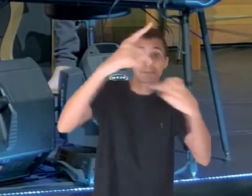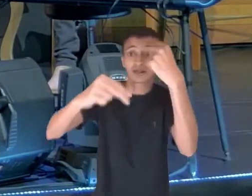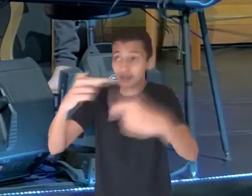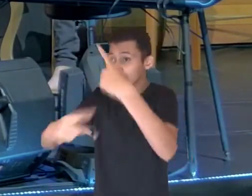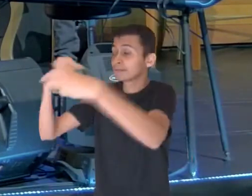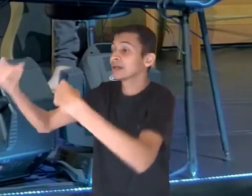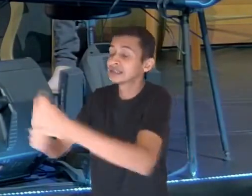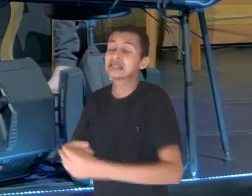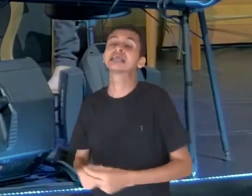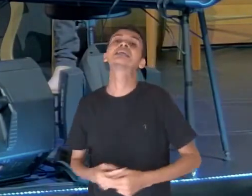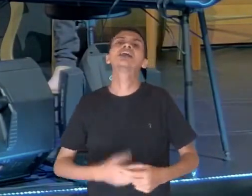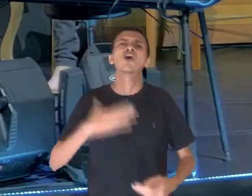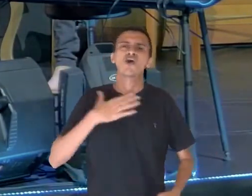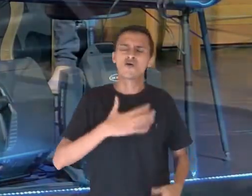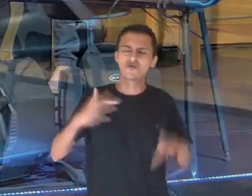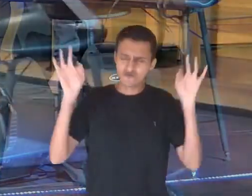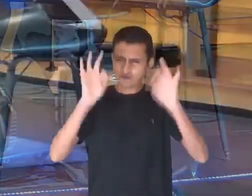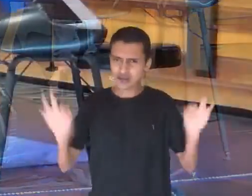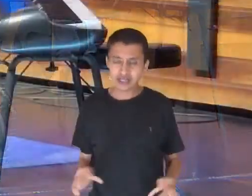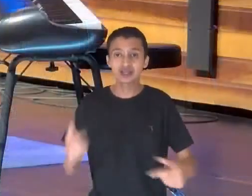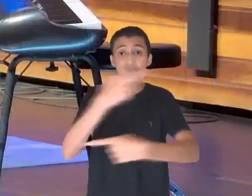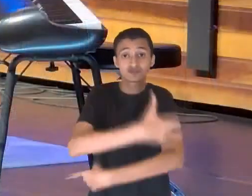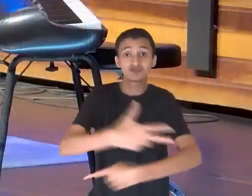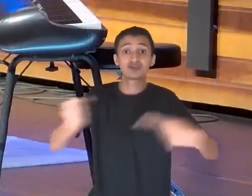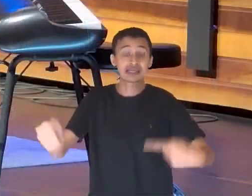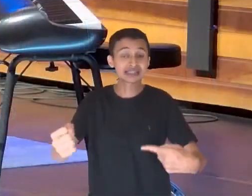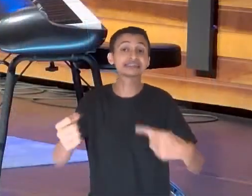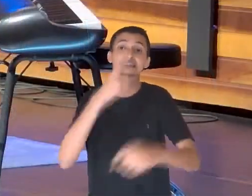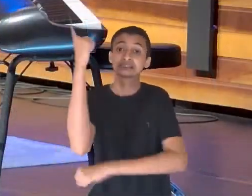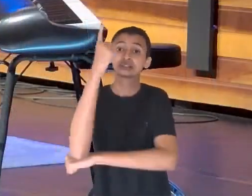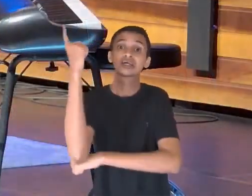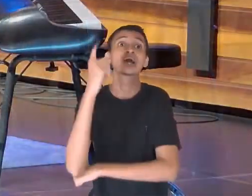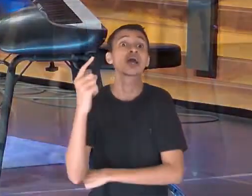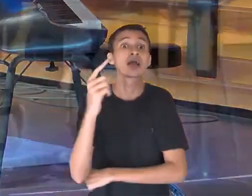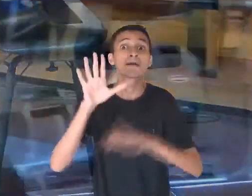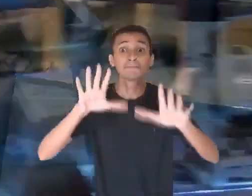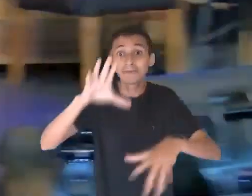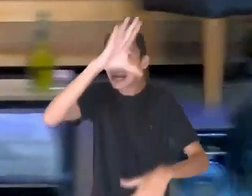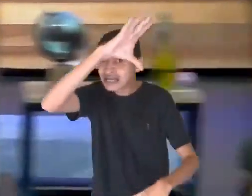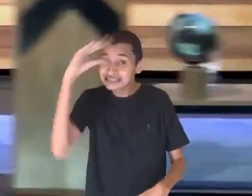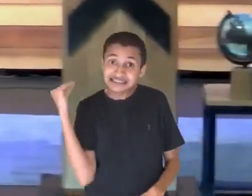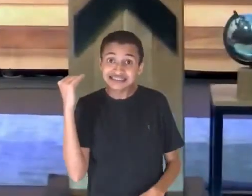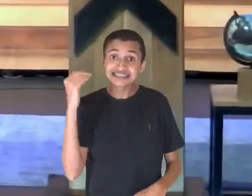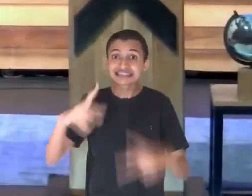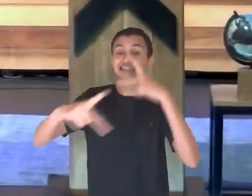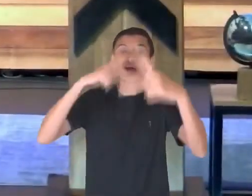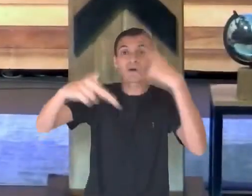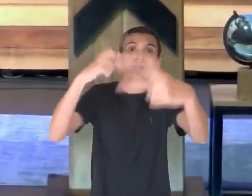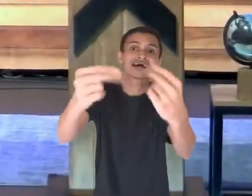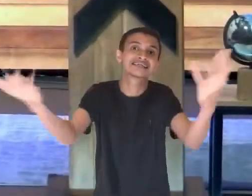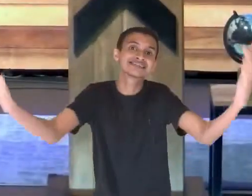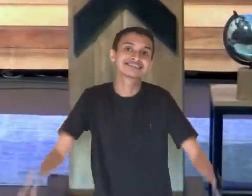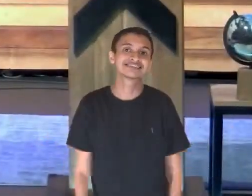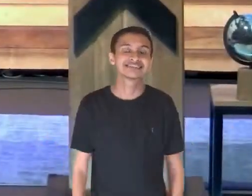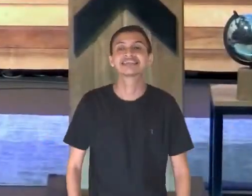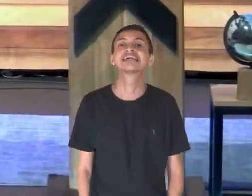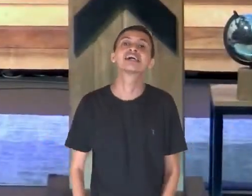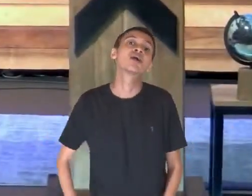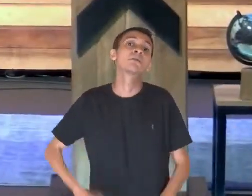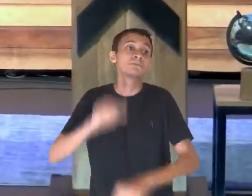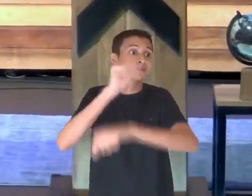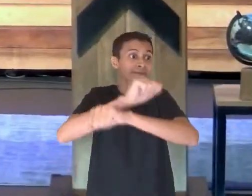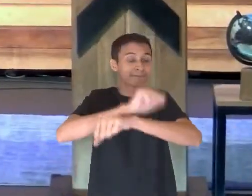Nova, estavam vencendo os gigantes, que não foram buscar. É como um cheque assinado em branco para você ir buscar